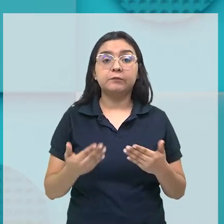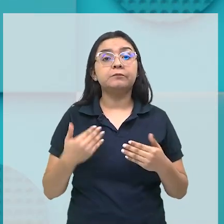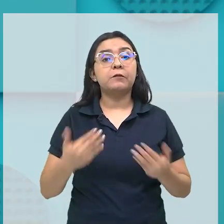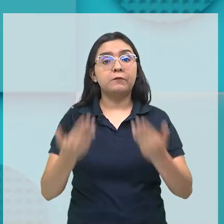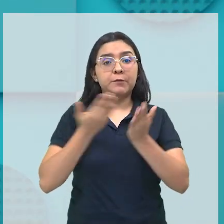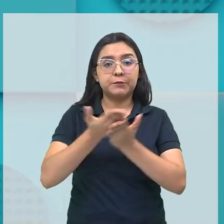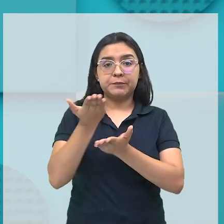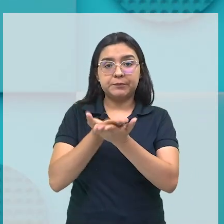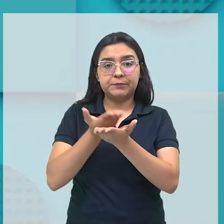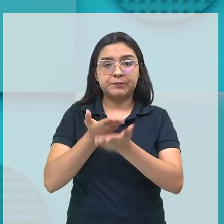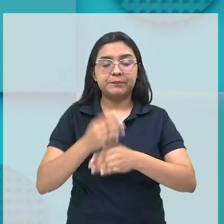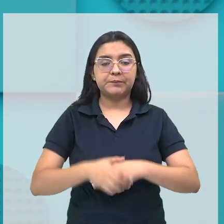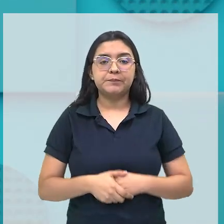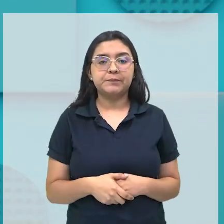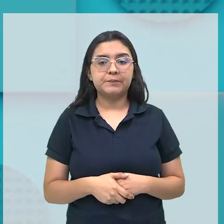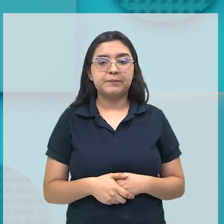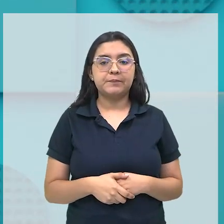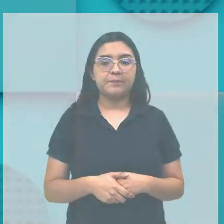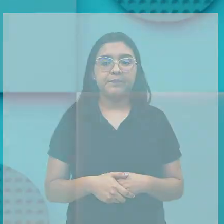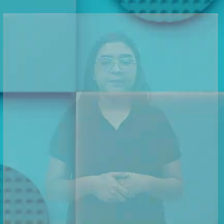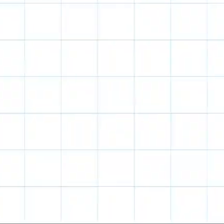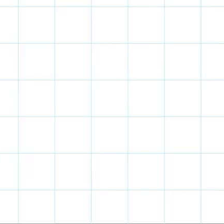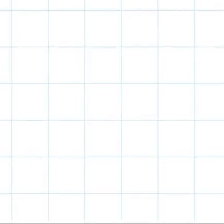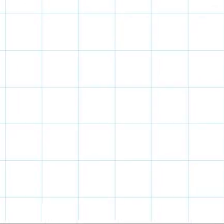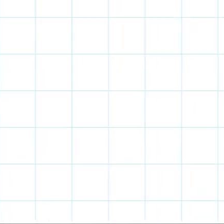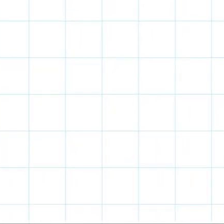delongas, vamos de aula? Vamos lá!